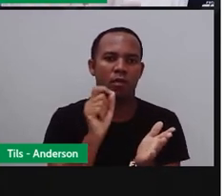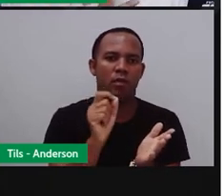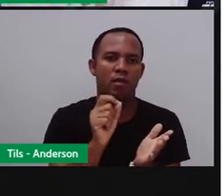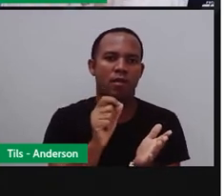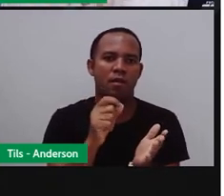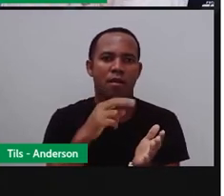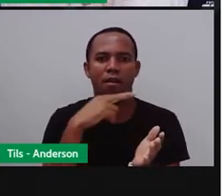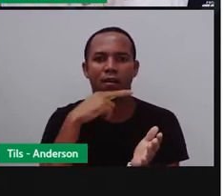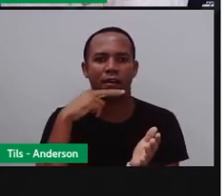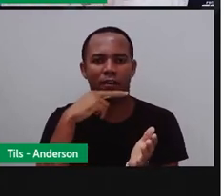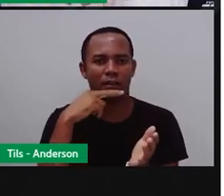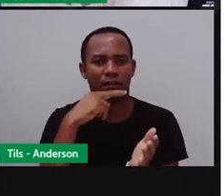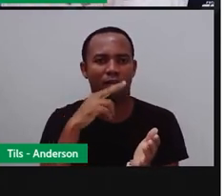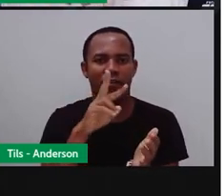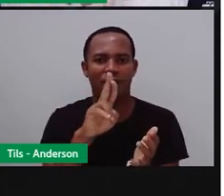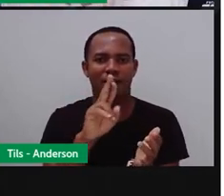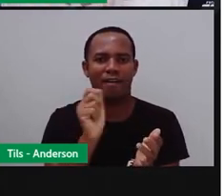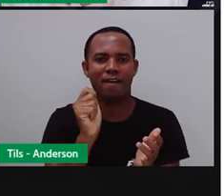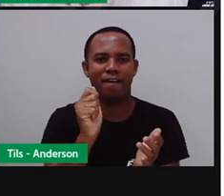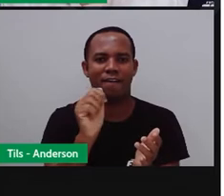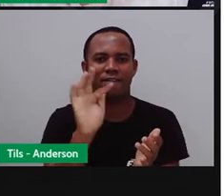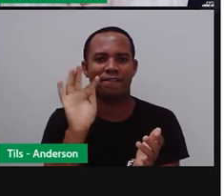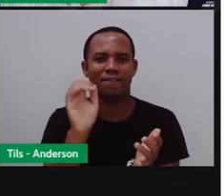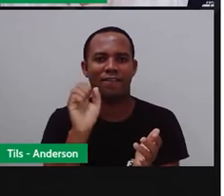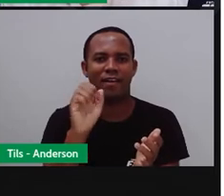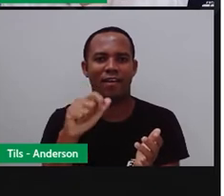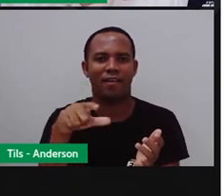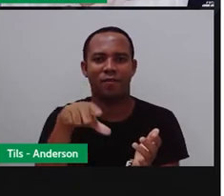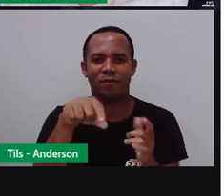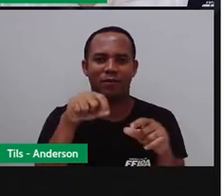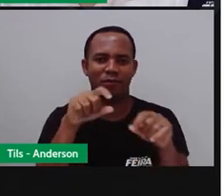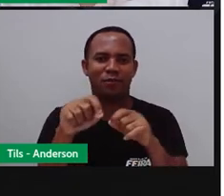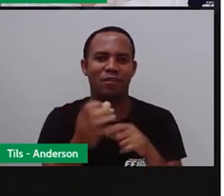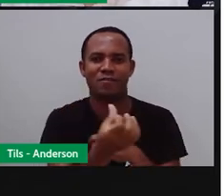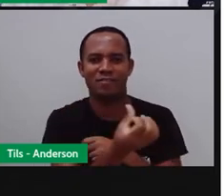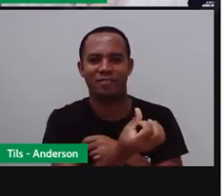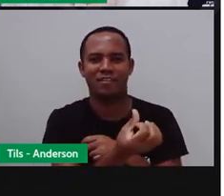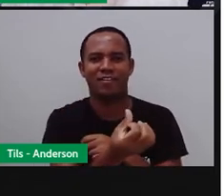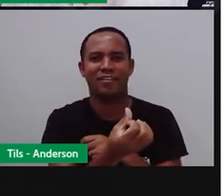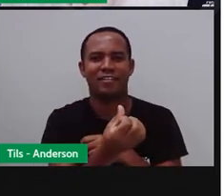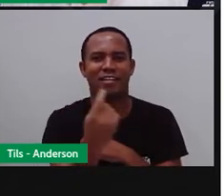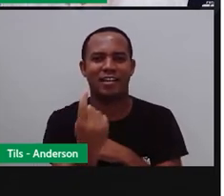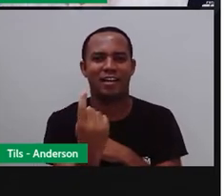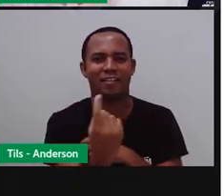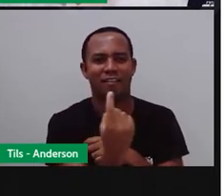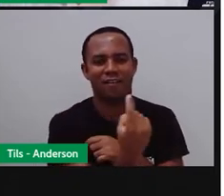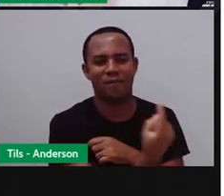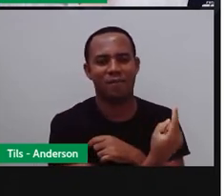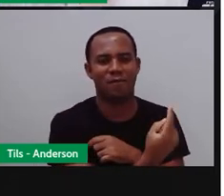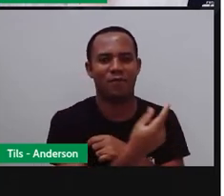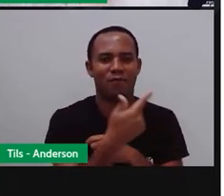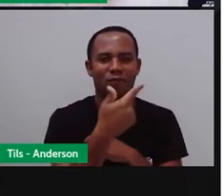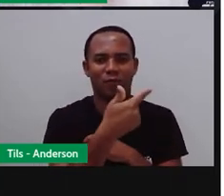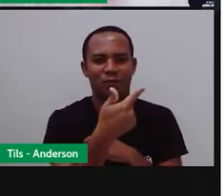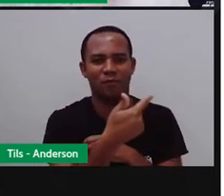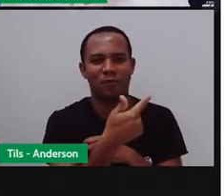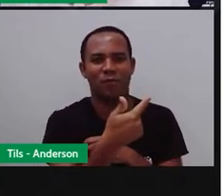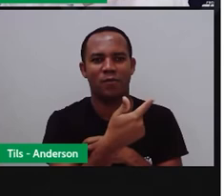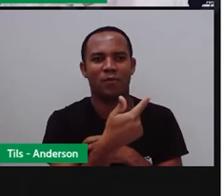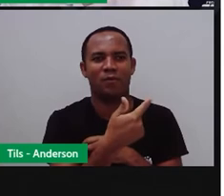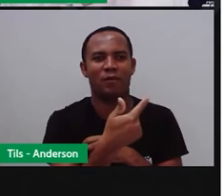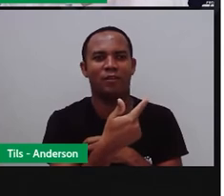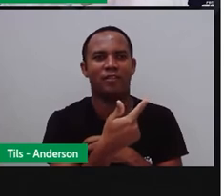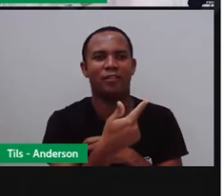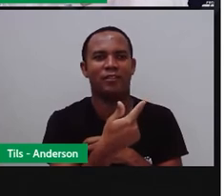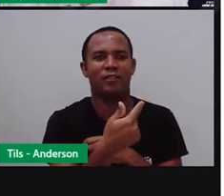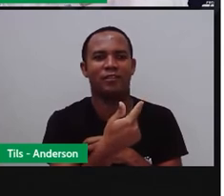né? Rafael recolheu quantos papéis? Seis, não foi isso? Se cada um valesse por dois.